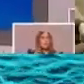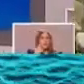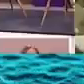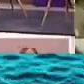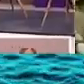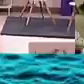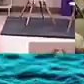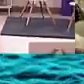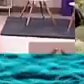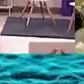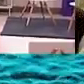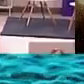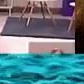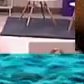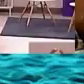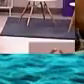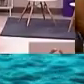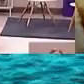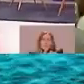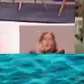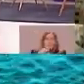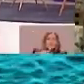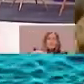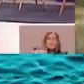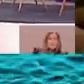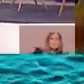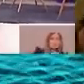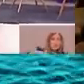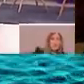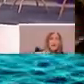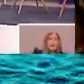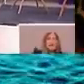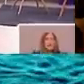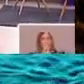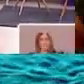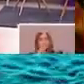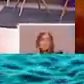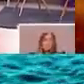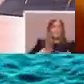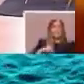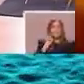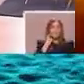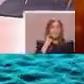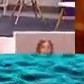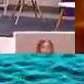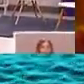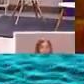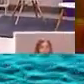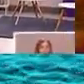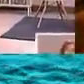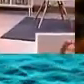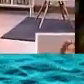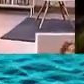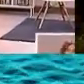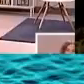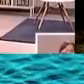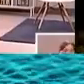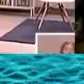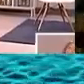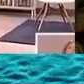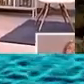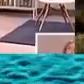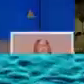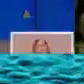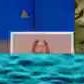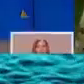todos. Quilómetros. Quilómetros. No Palácio de Belém. Enquanto estive confinado. Por exemplo, as férias da Páscoa. Que não foram férias. Isto